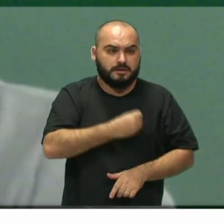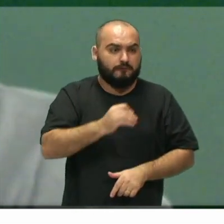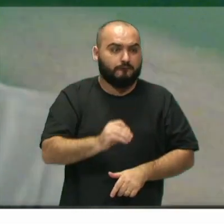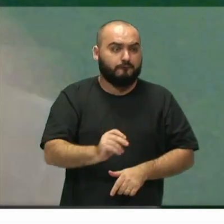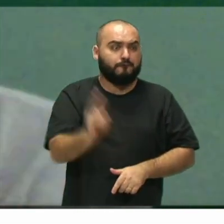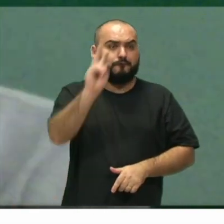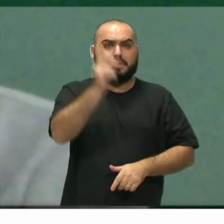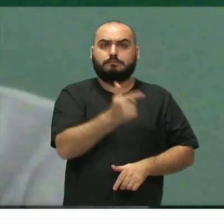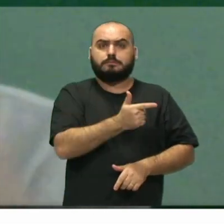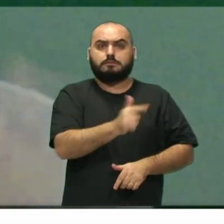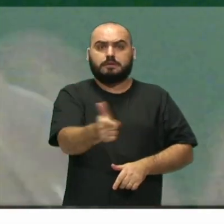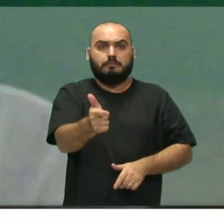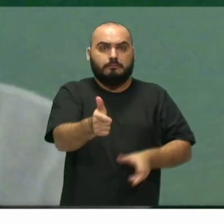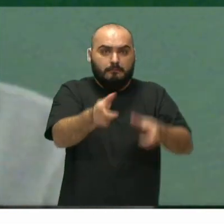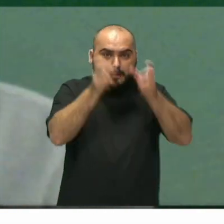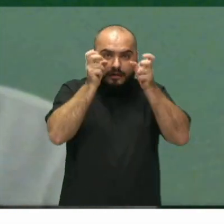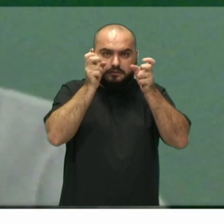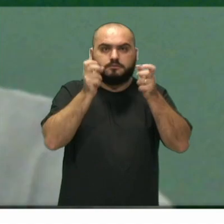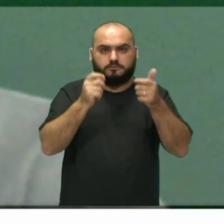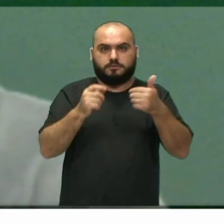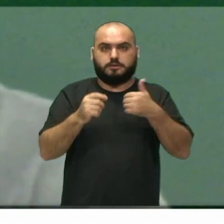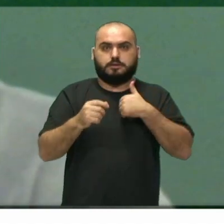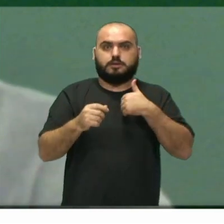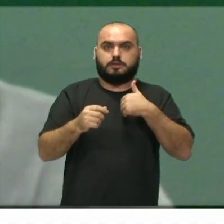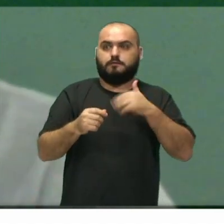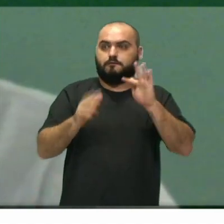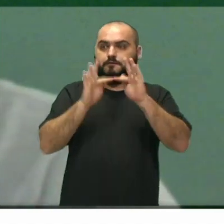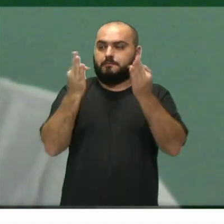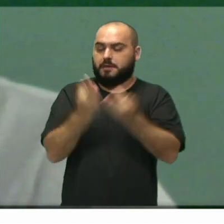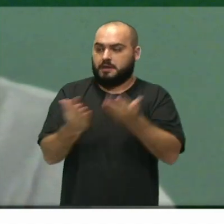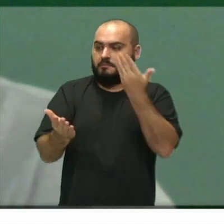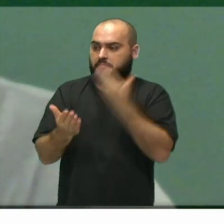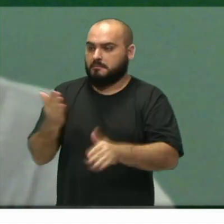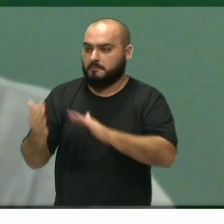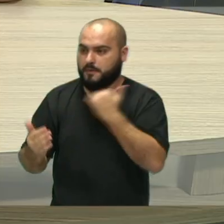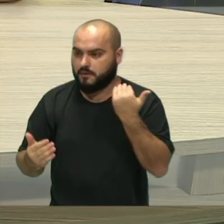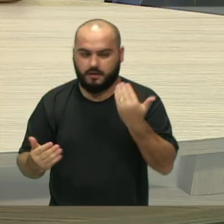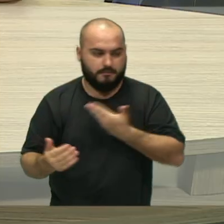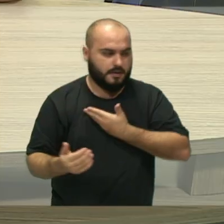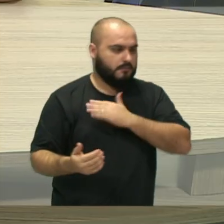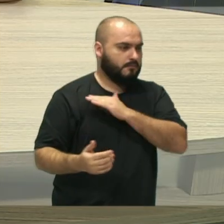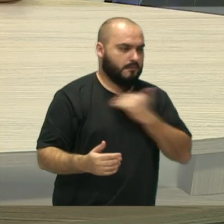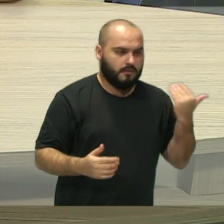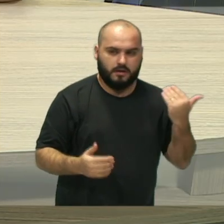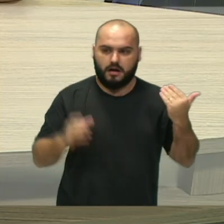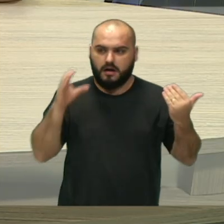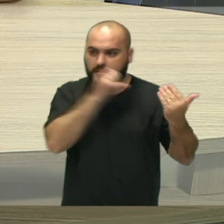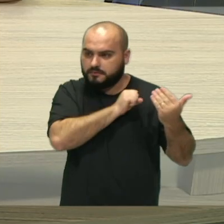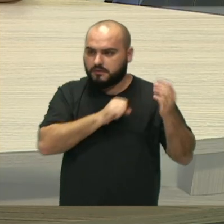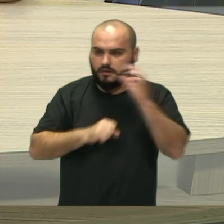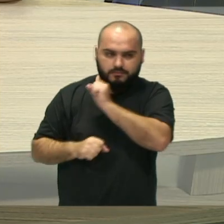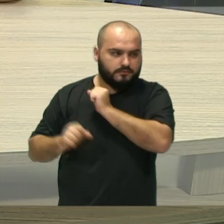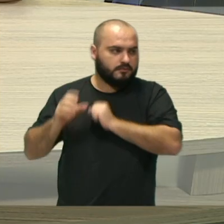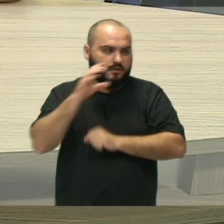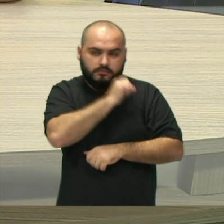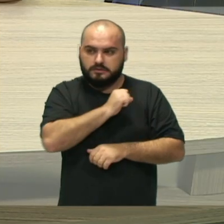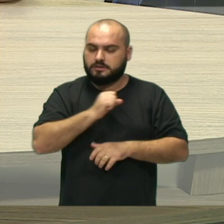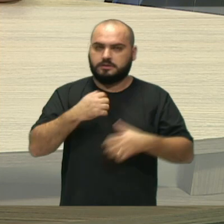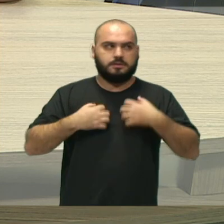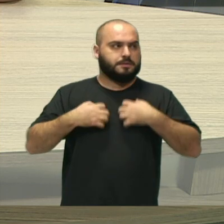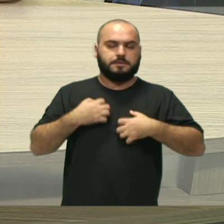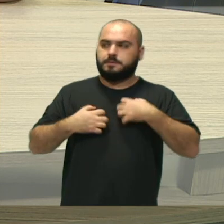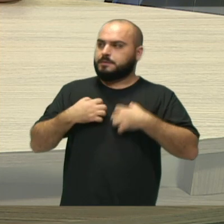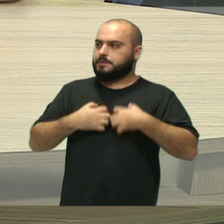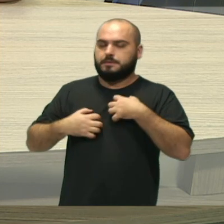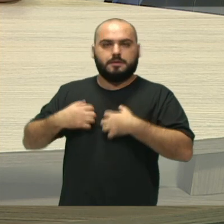valor, né? E o fato de eu estar perdendo familiares, estar perdendo amigos assim de uma forma tão rápida e tão abrupta, isso está mexendo